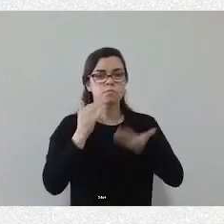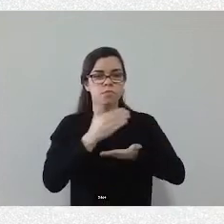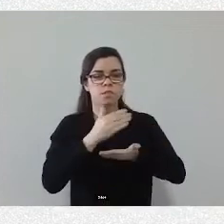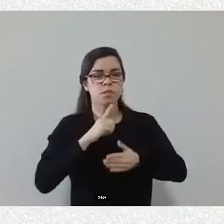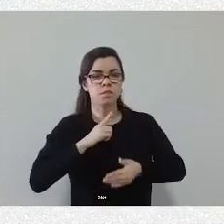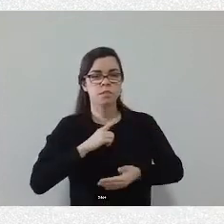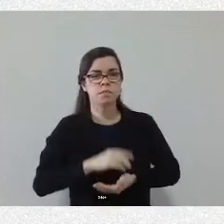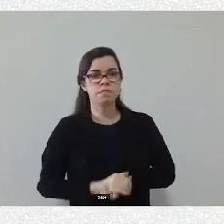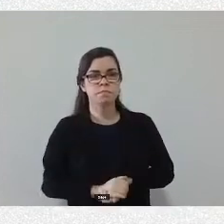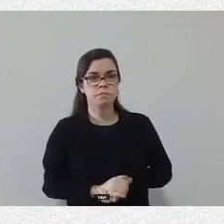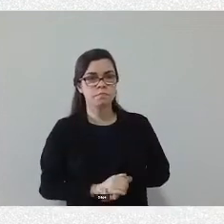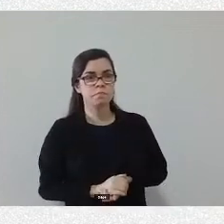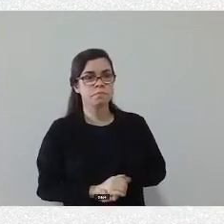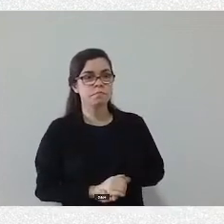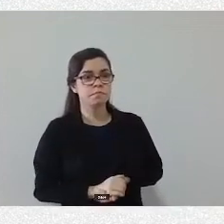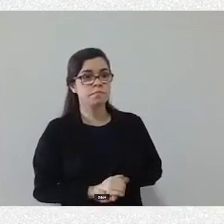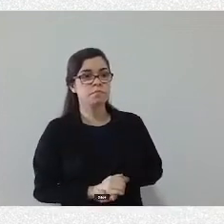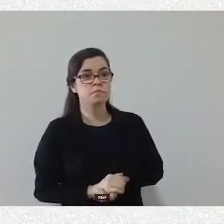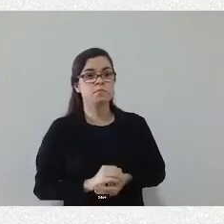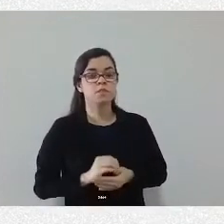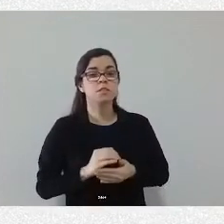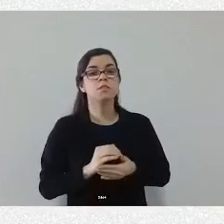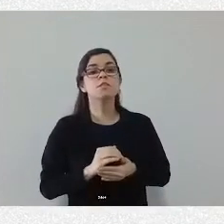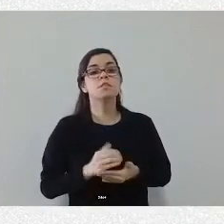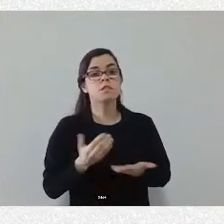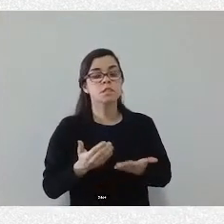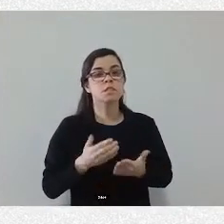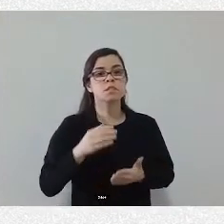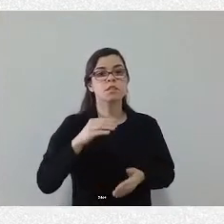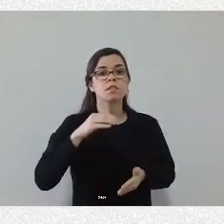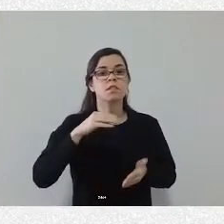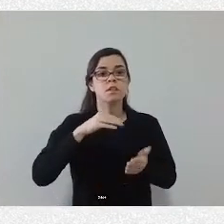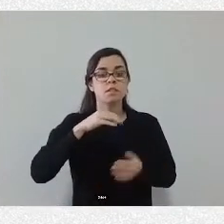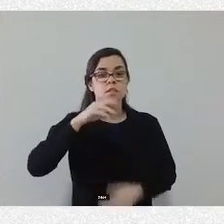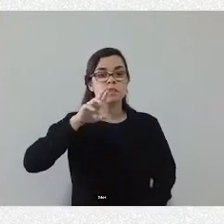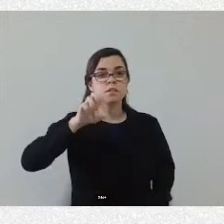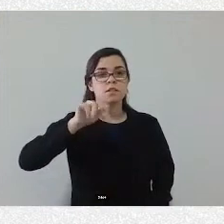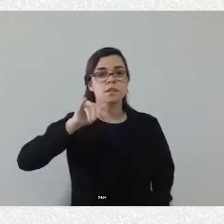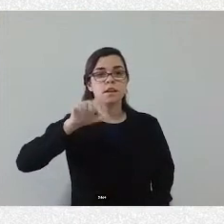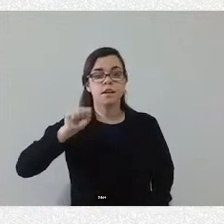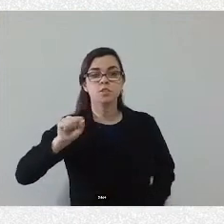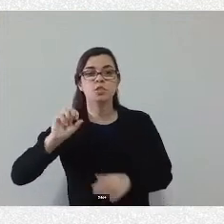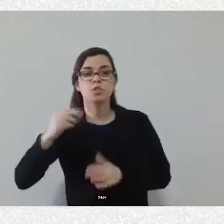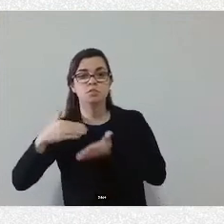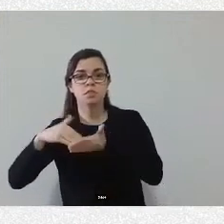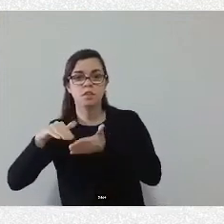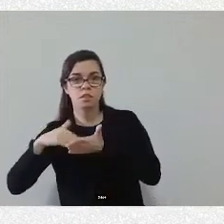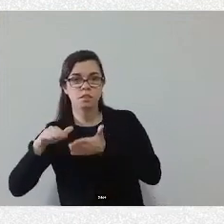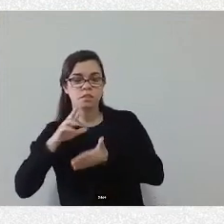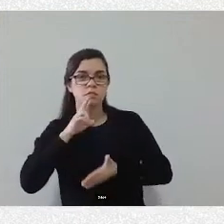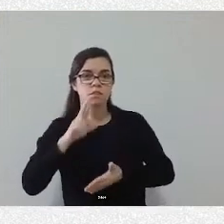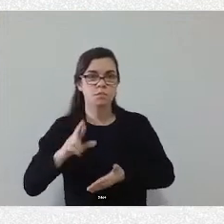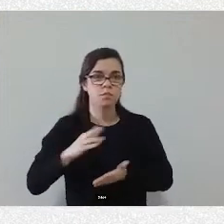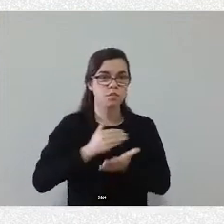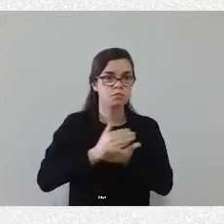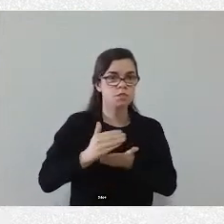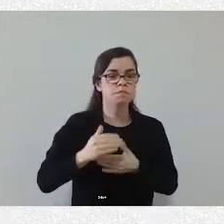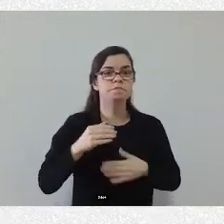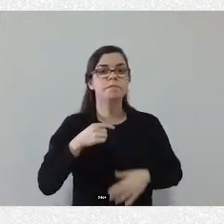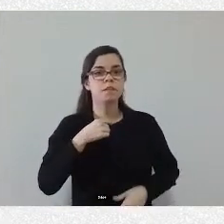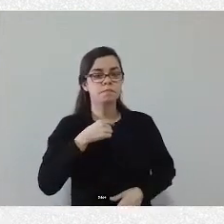Quem gostaria de iniciar? Dr. Regis ou a secretária? Eu posso começar? Então,